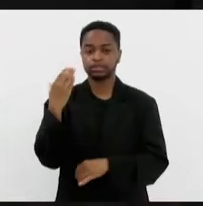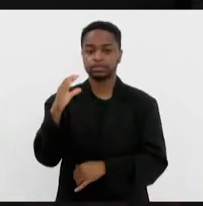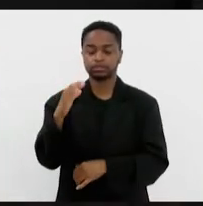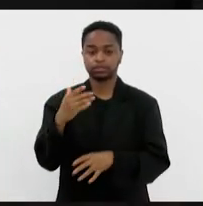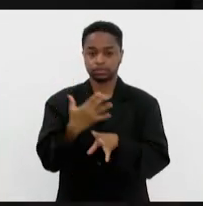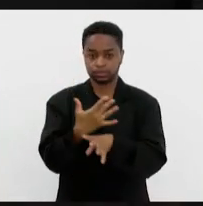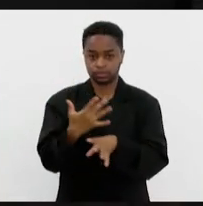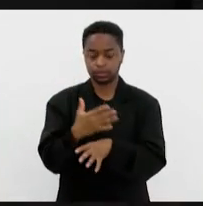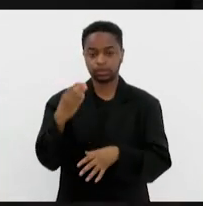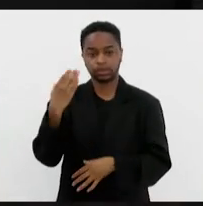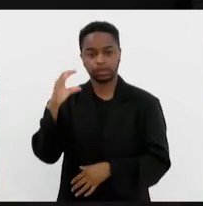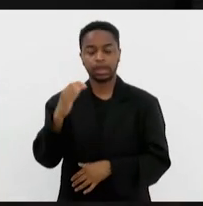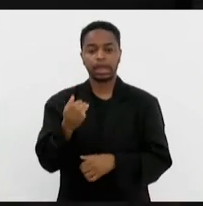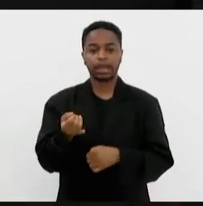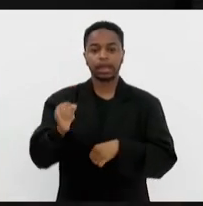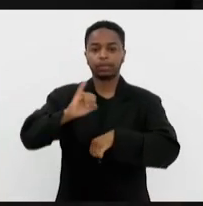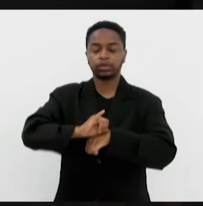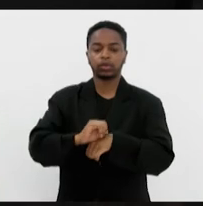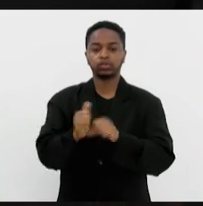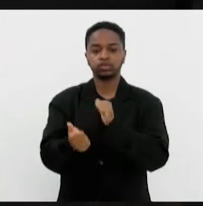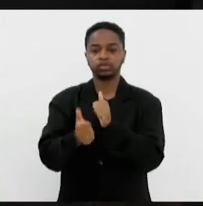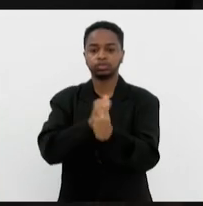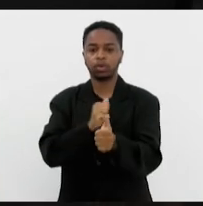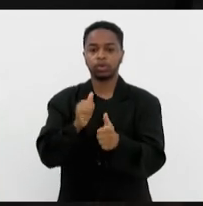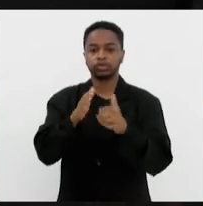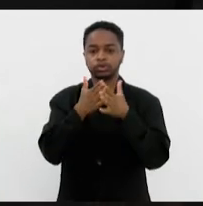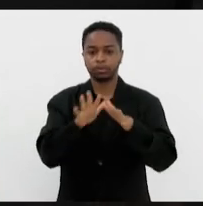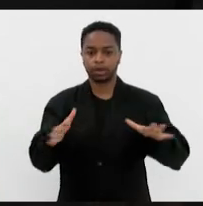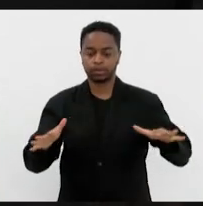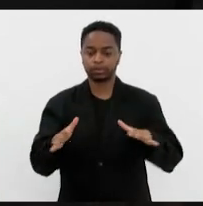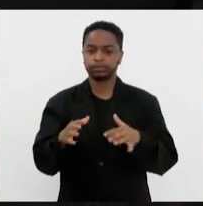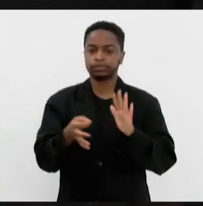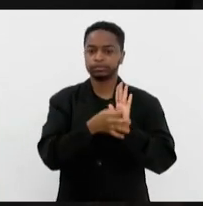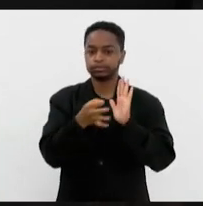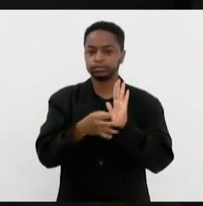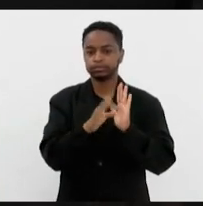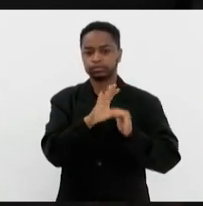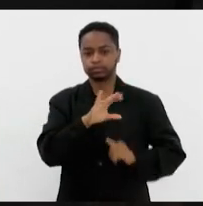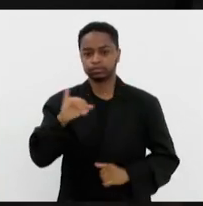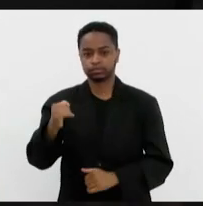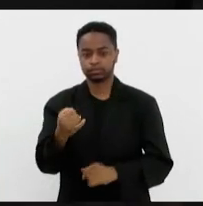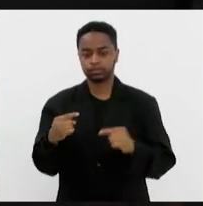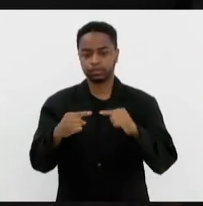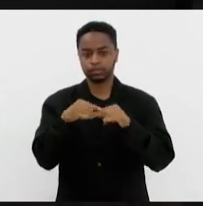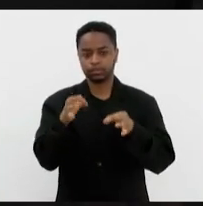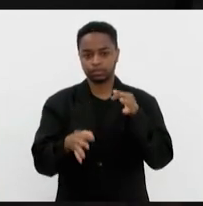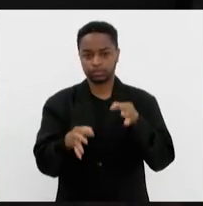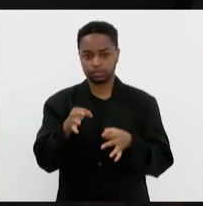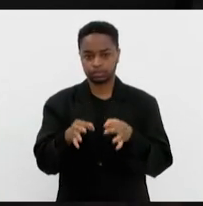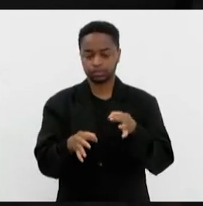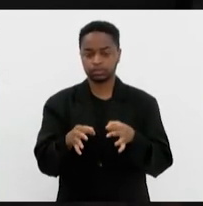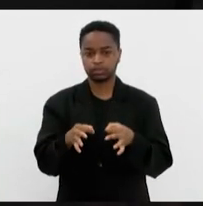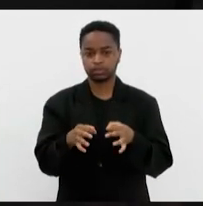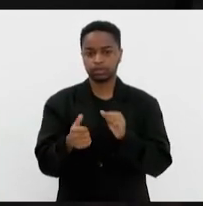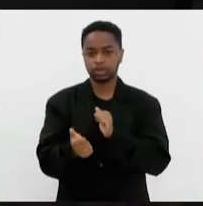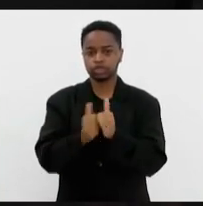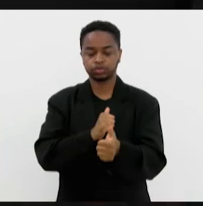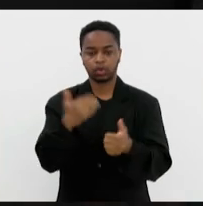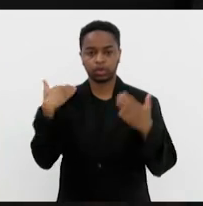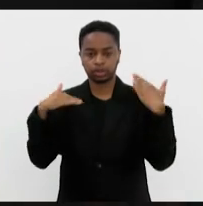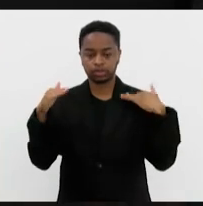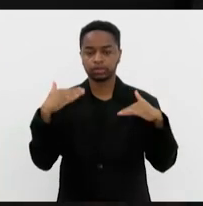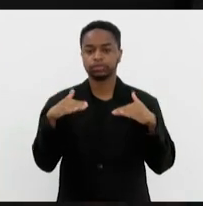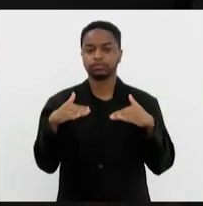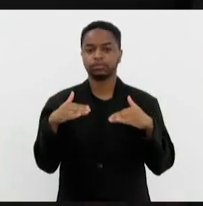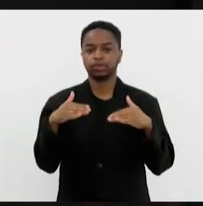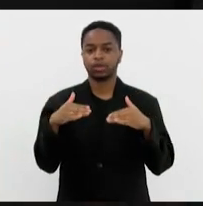a capital dos esportes marítimos. Pareceres das comissões Constituição e Justiça pela juridicidade, esporte e lazer